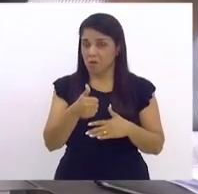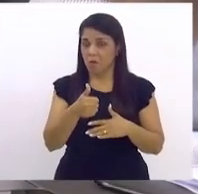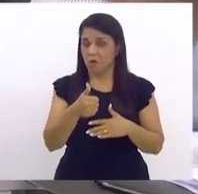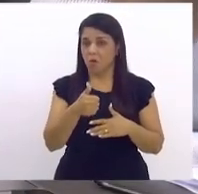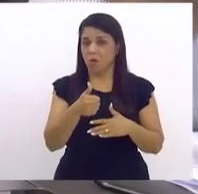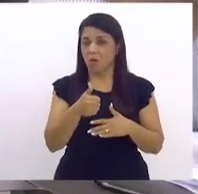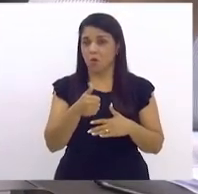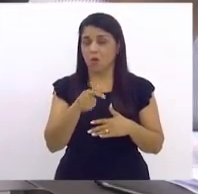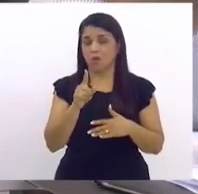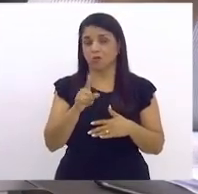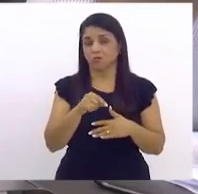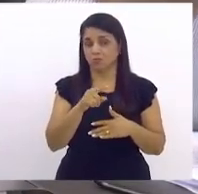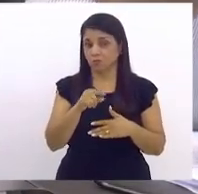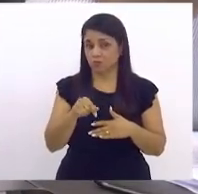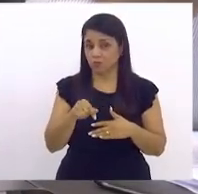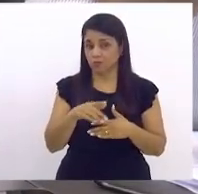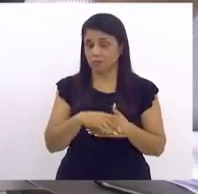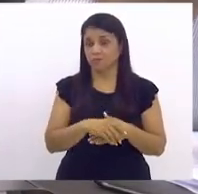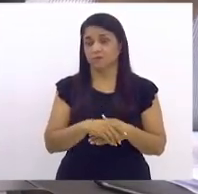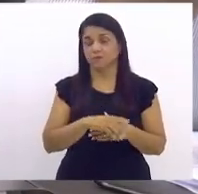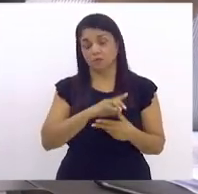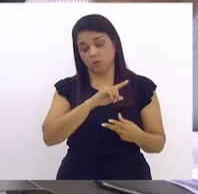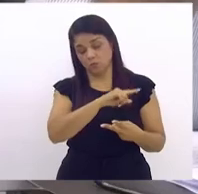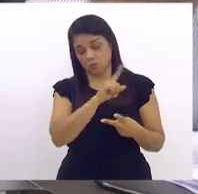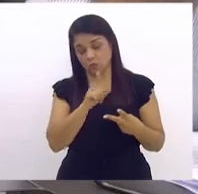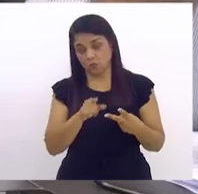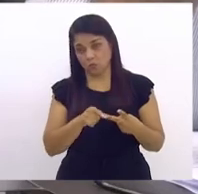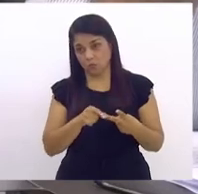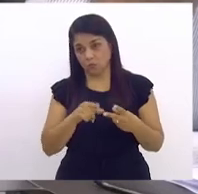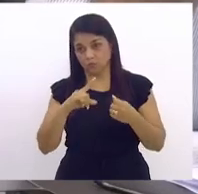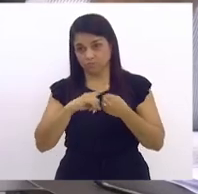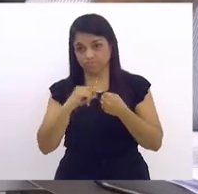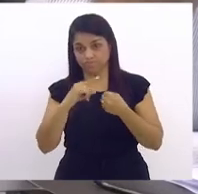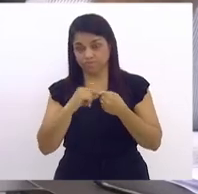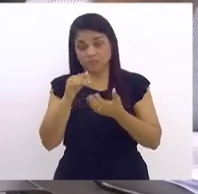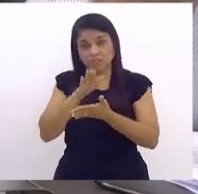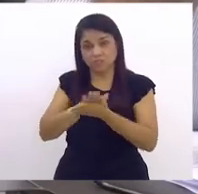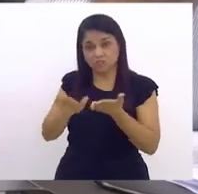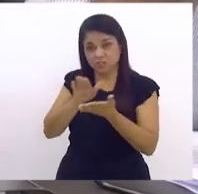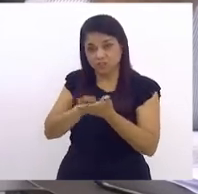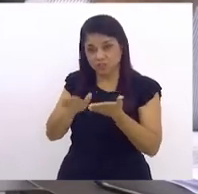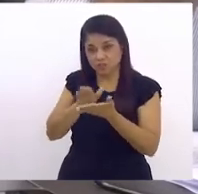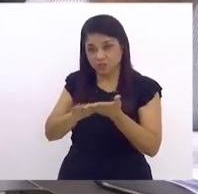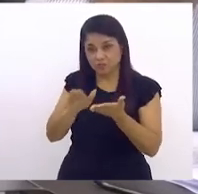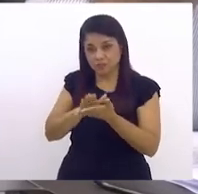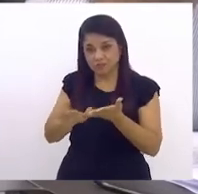excluir isso de tudo. E o outro, as despesas decorrentes,